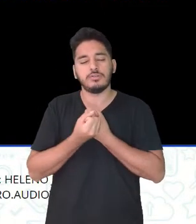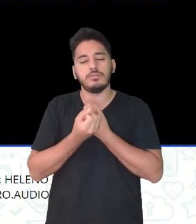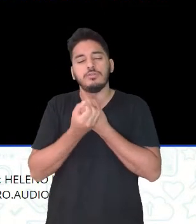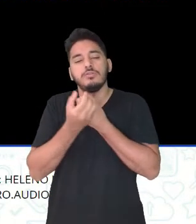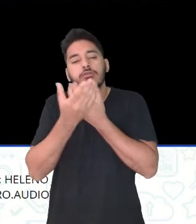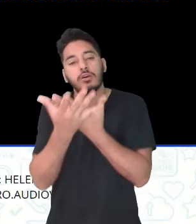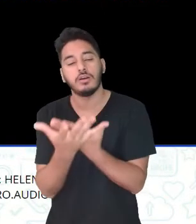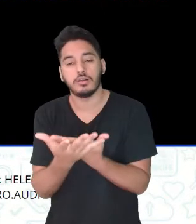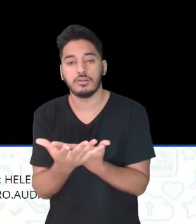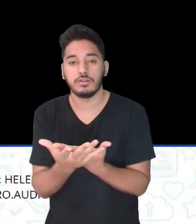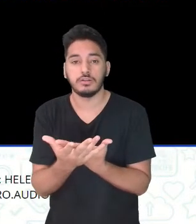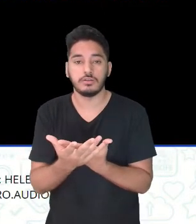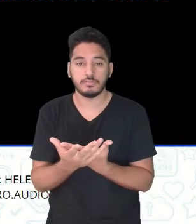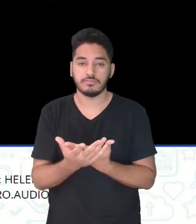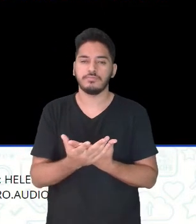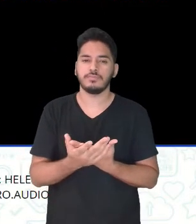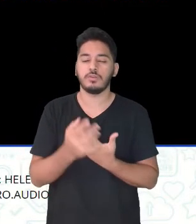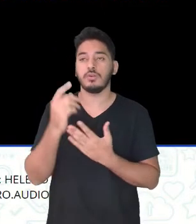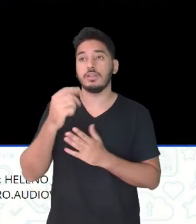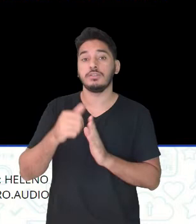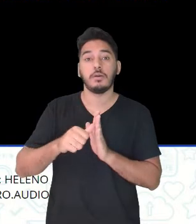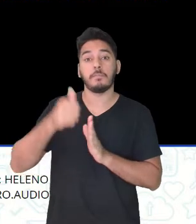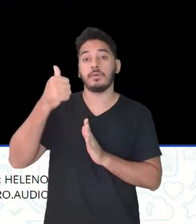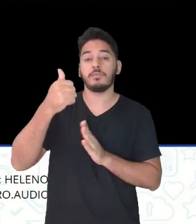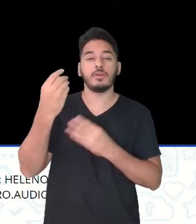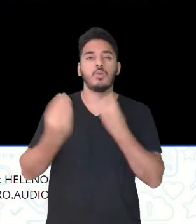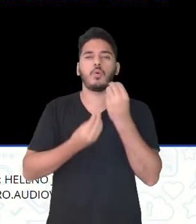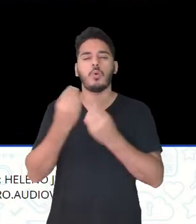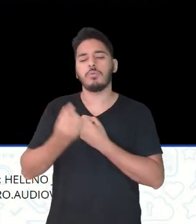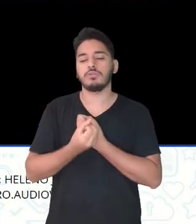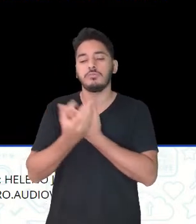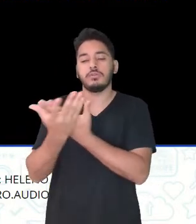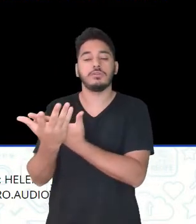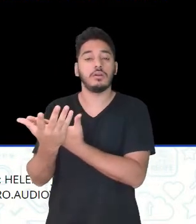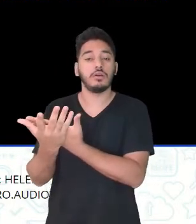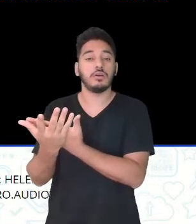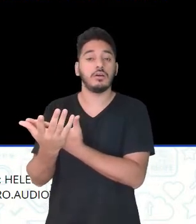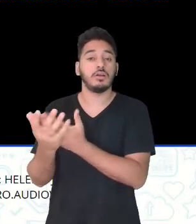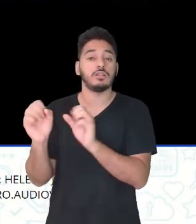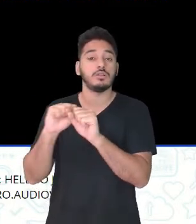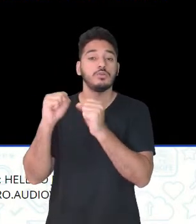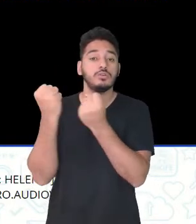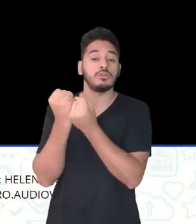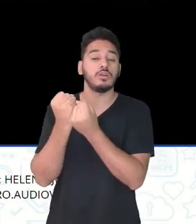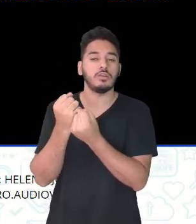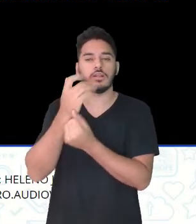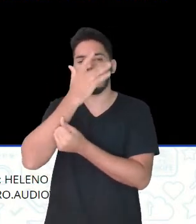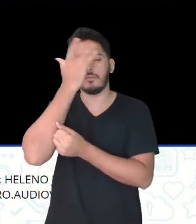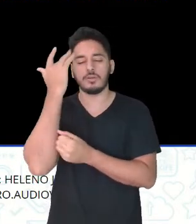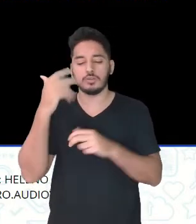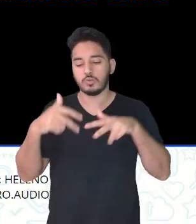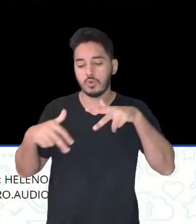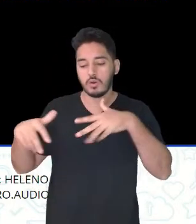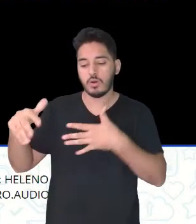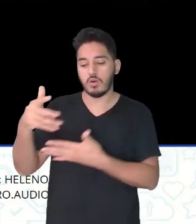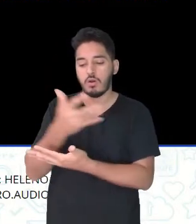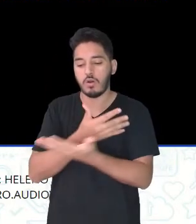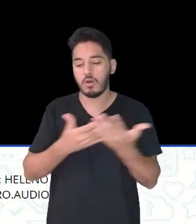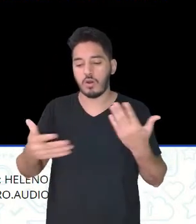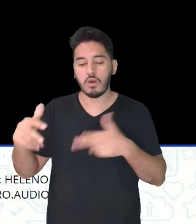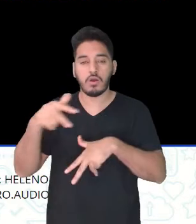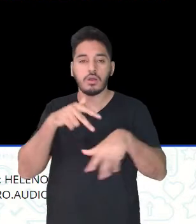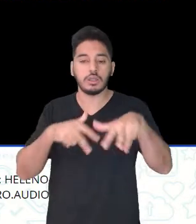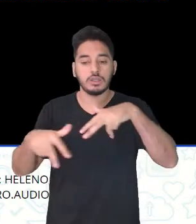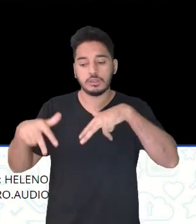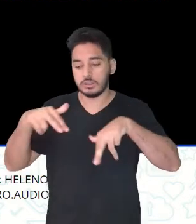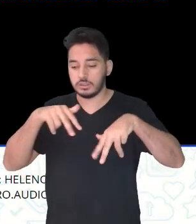né? Então, uma das primeiras formas de se expressar na sociedade, das pessoas se expressarem umas